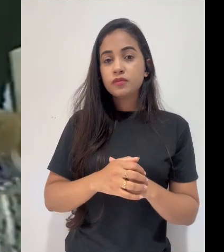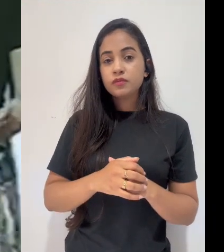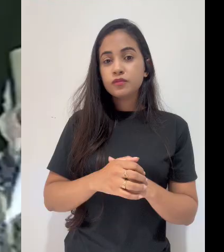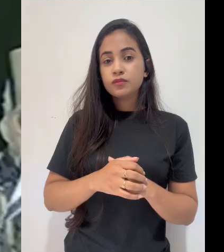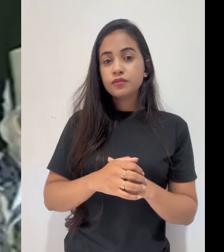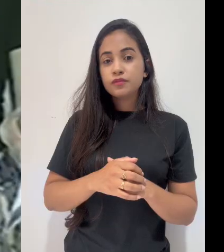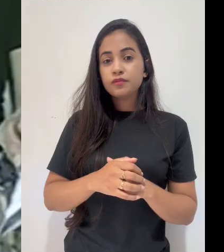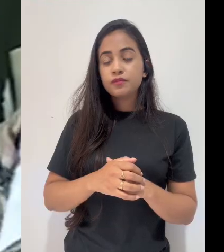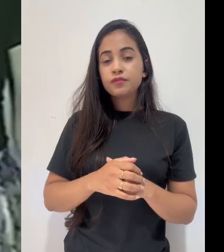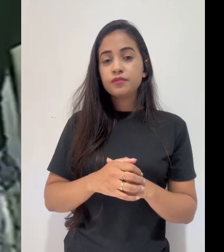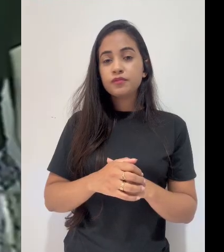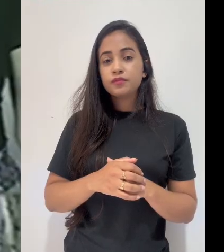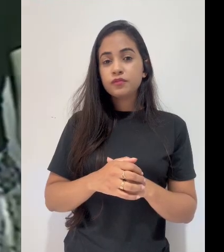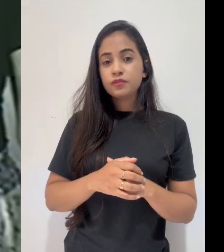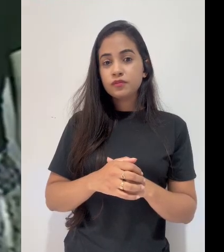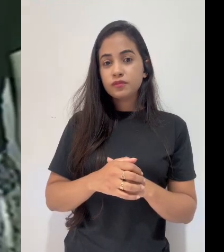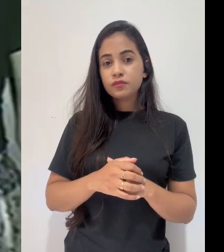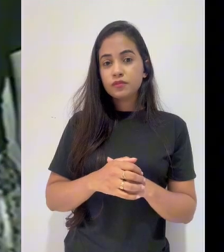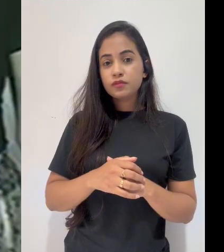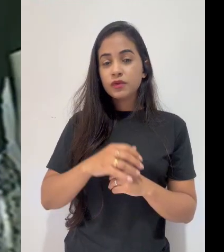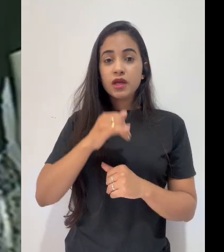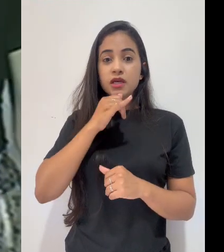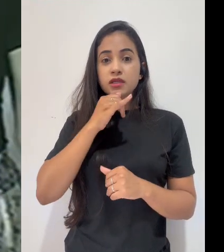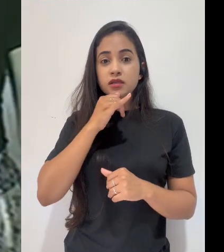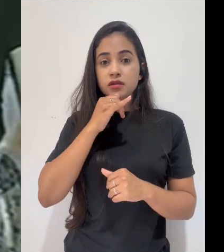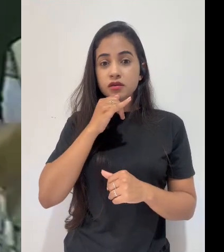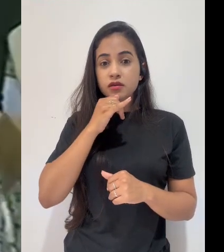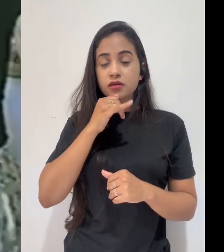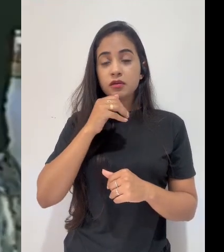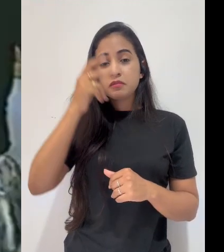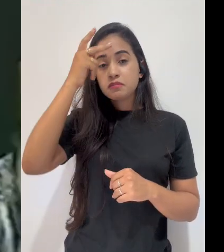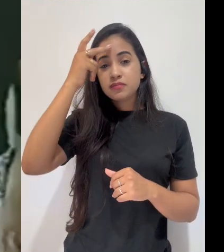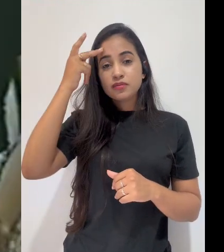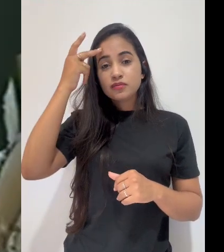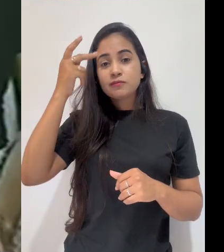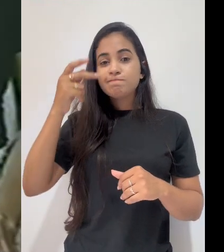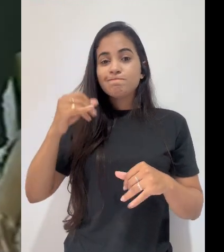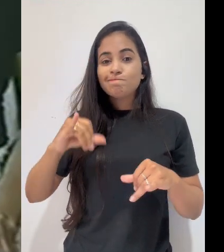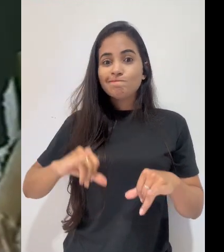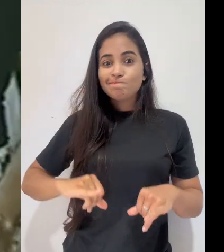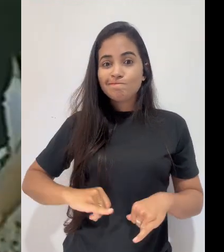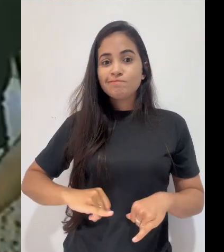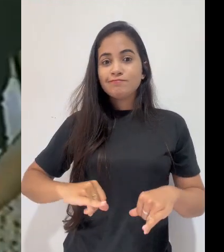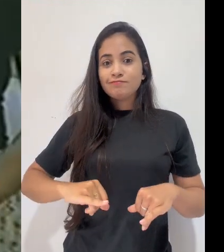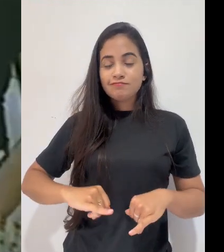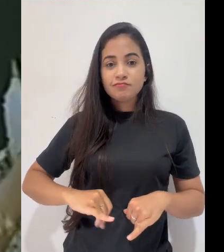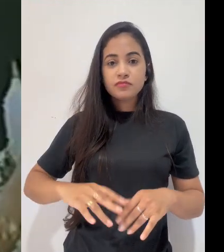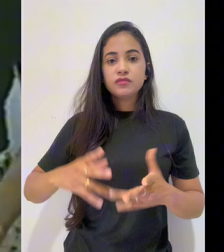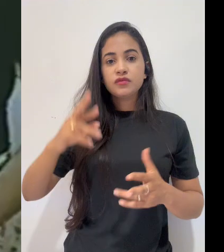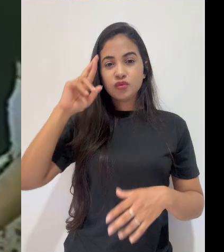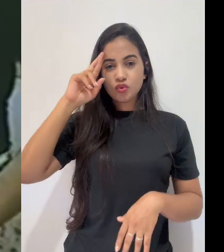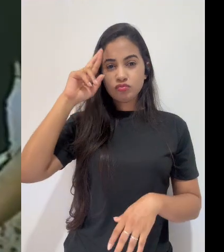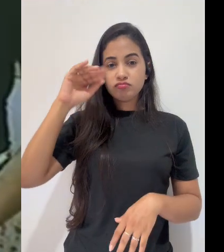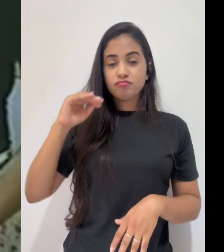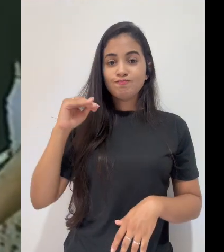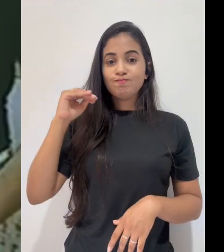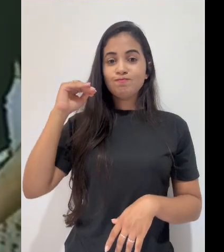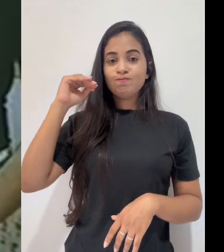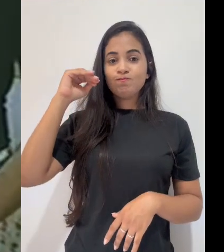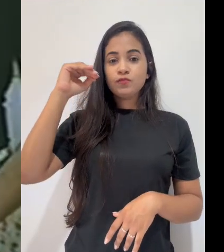a qualquer pedaço de pau para sobreviver. E se tivesse que